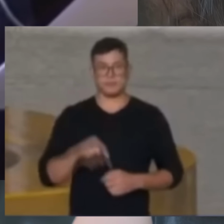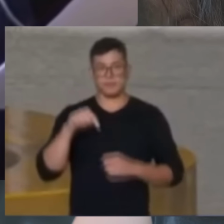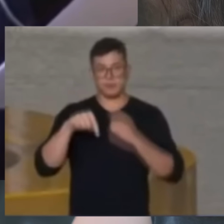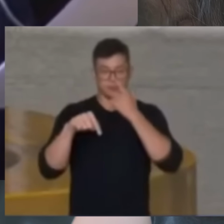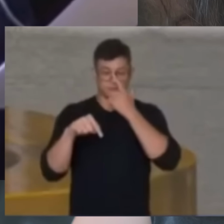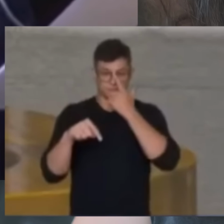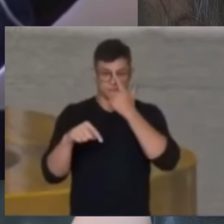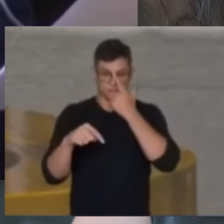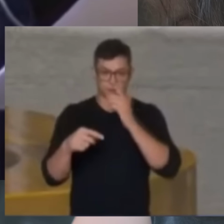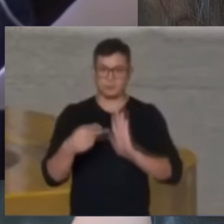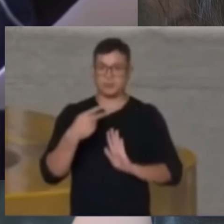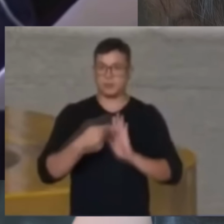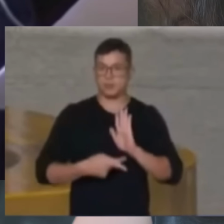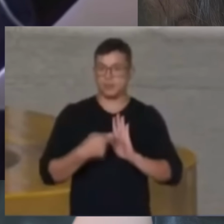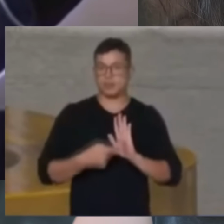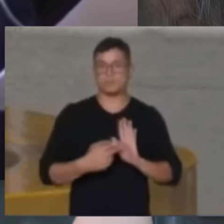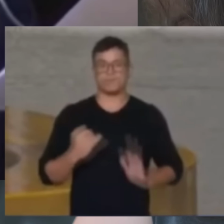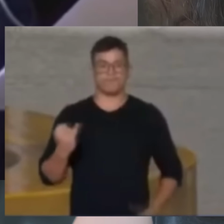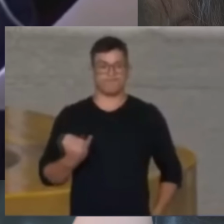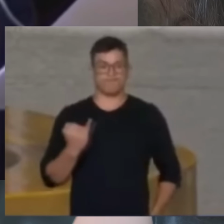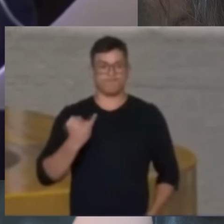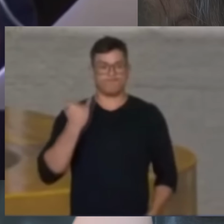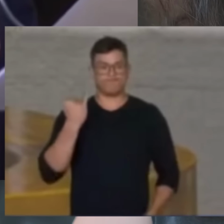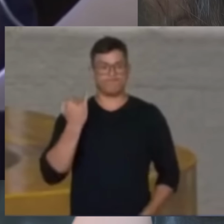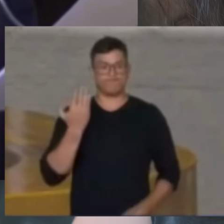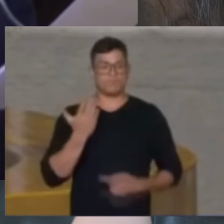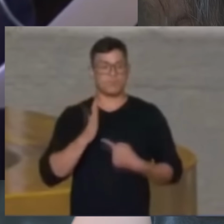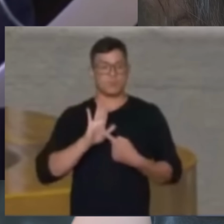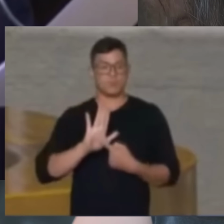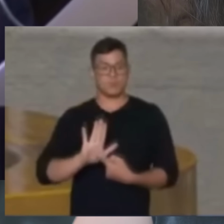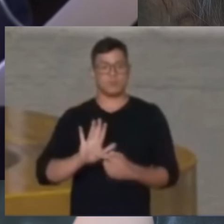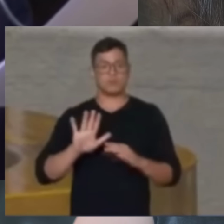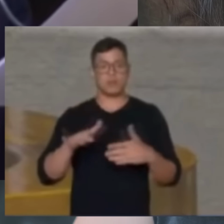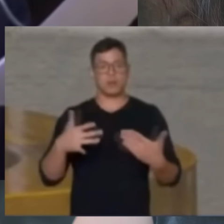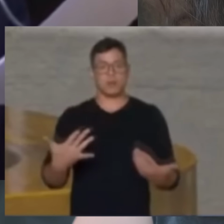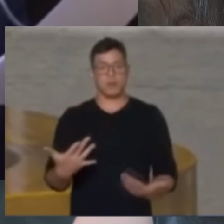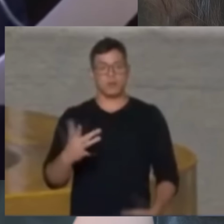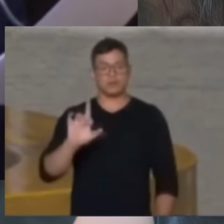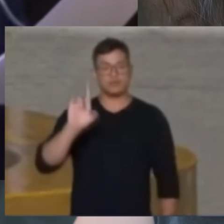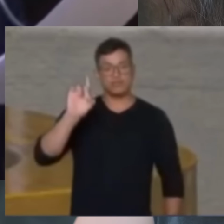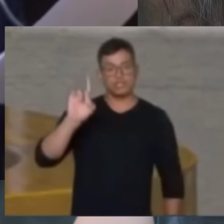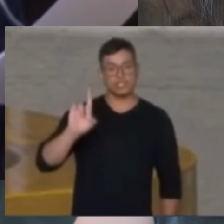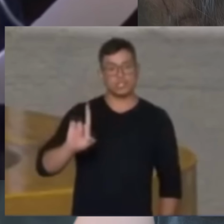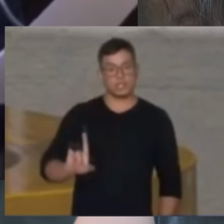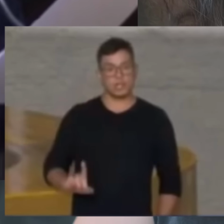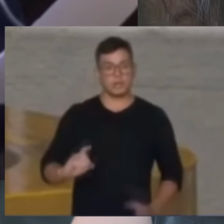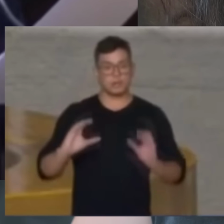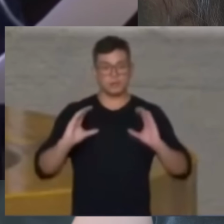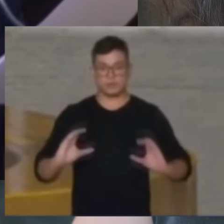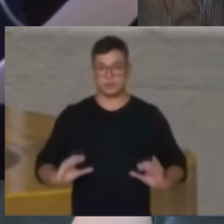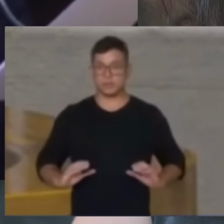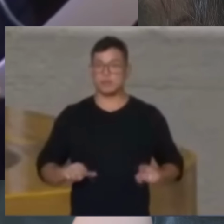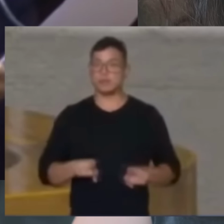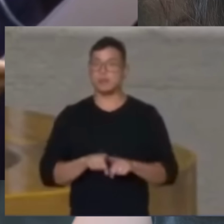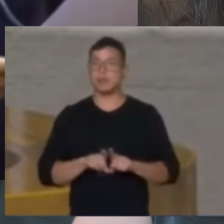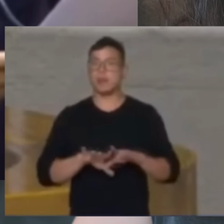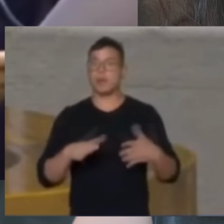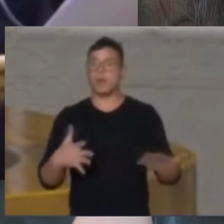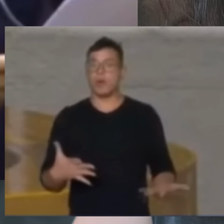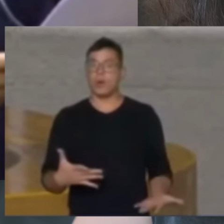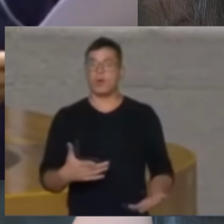e estabelece direitos dos cidadãos e obrigações nas redes sociais.